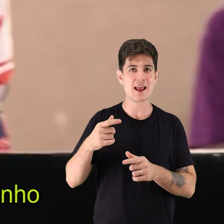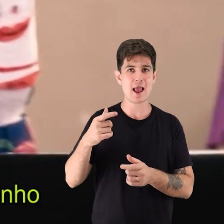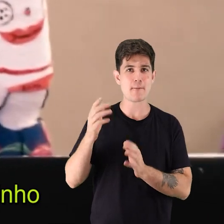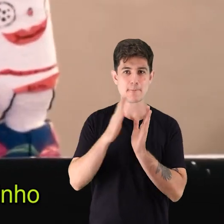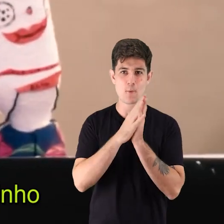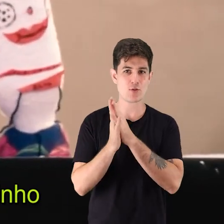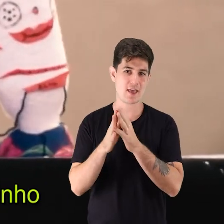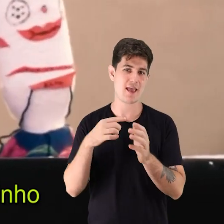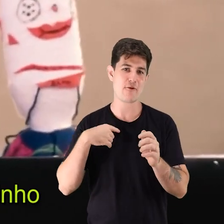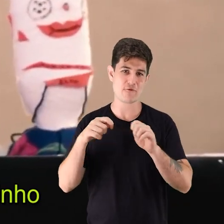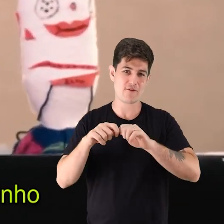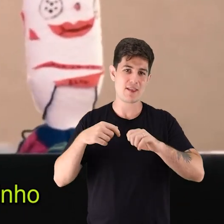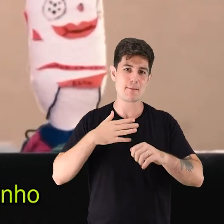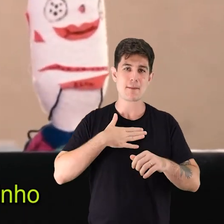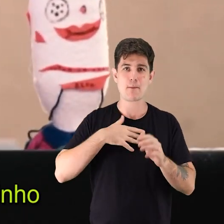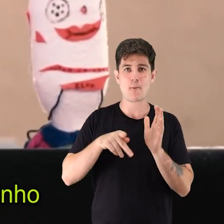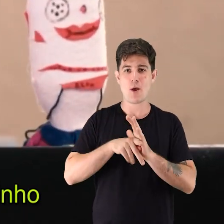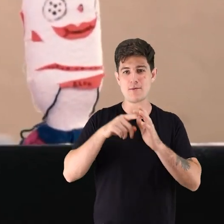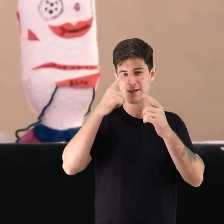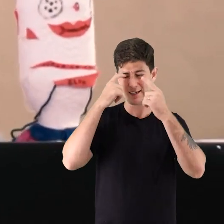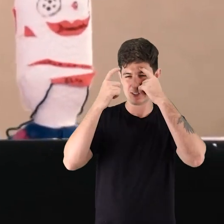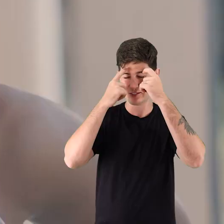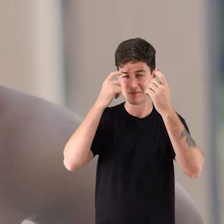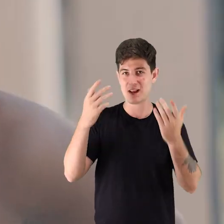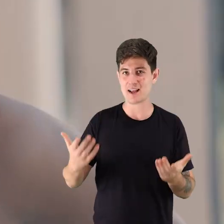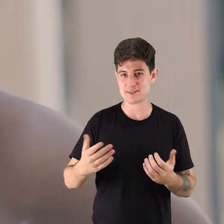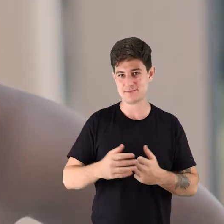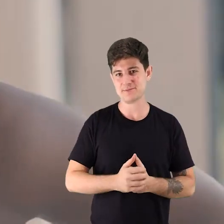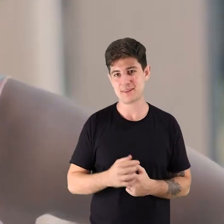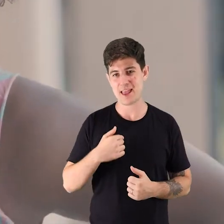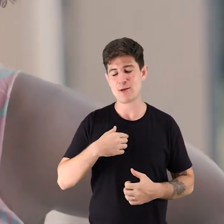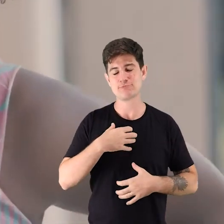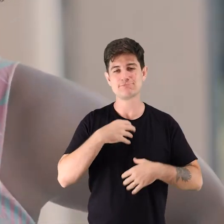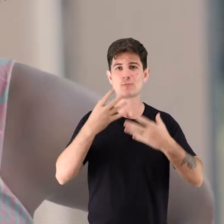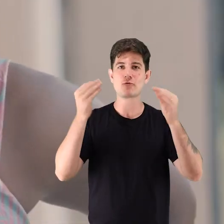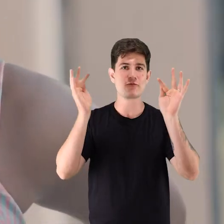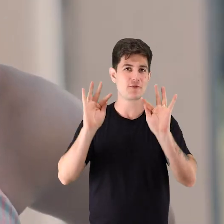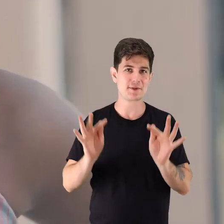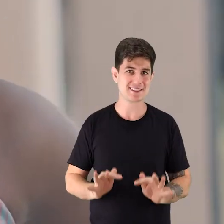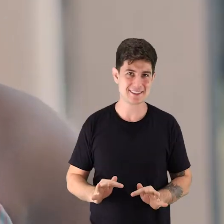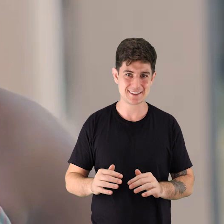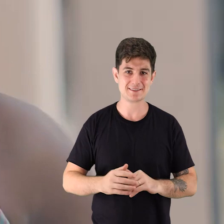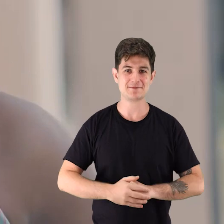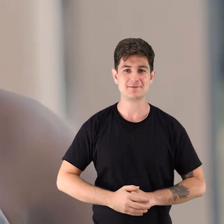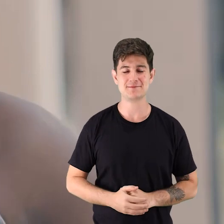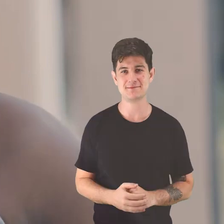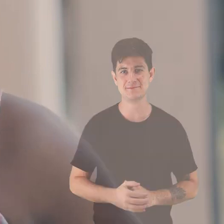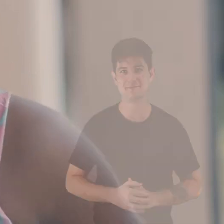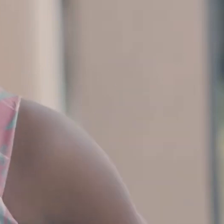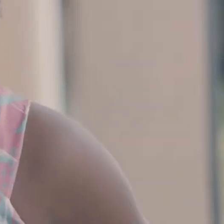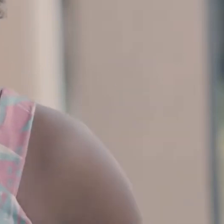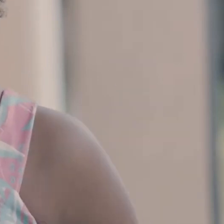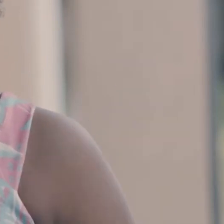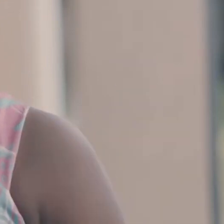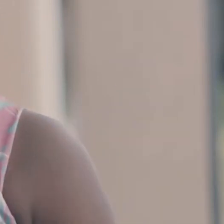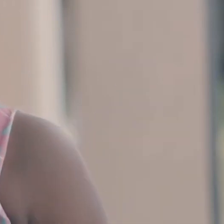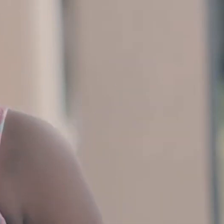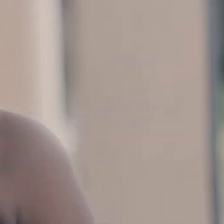me elogiou bastante por esse bonequinho e a minha criatividade. E eu fiquei muito feliz.